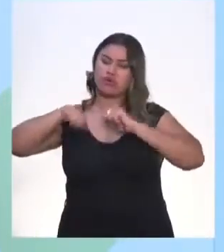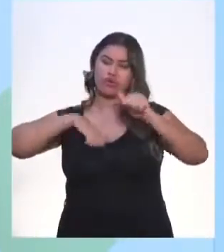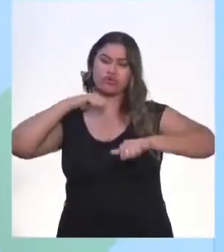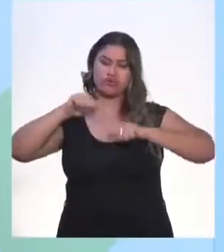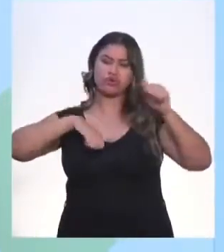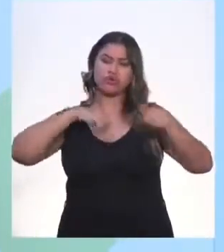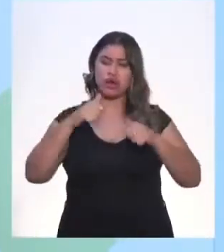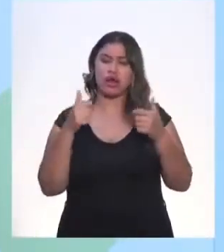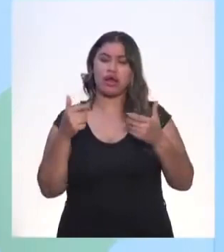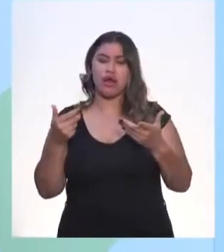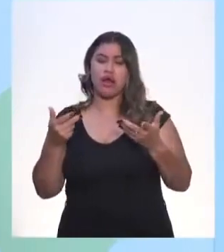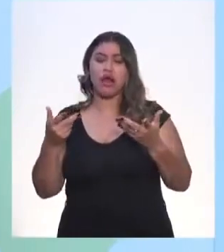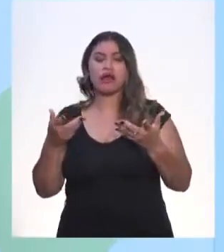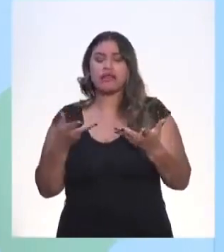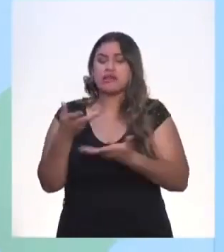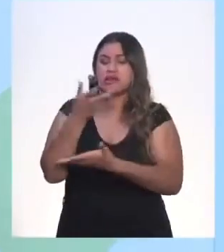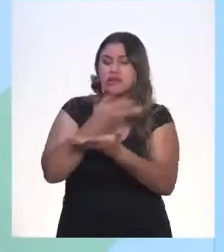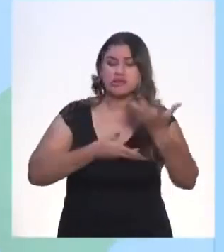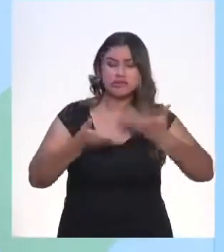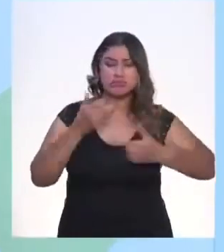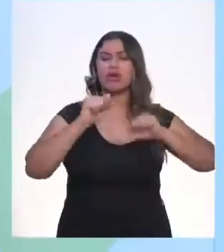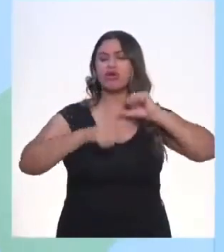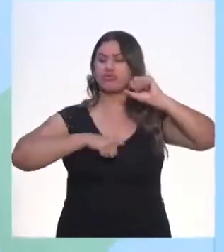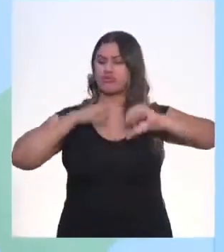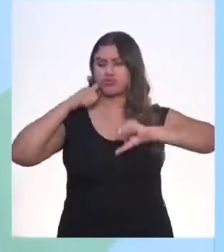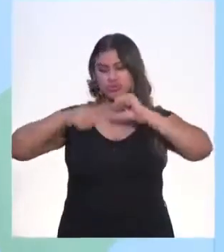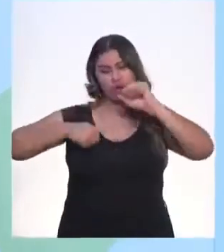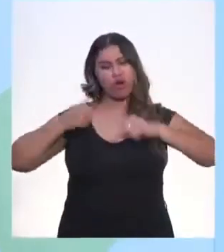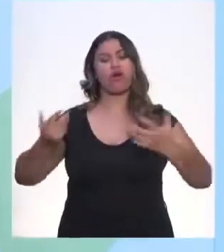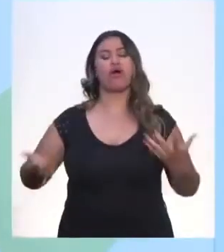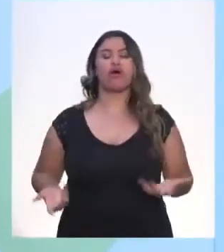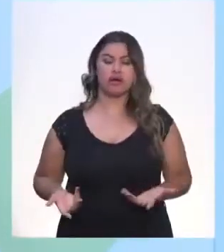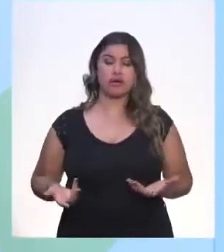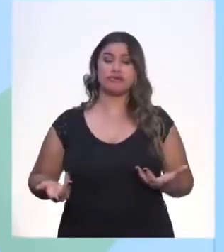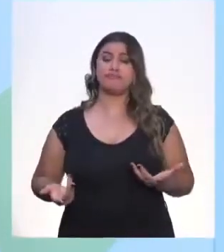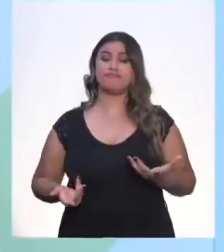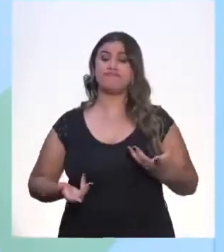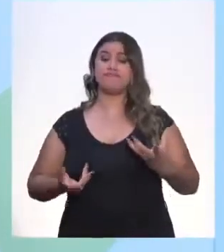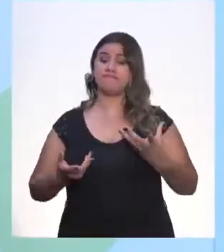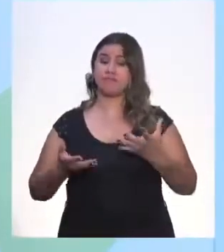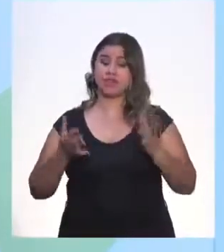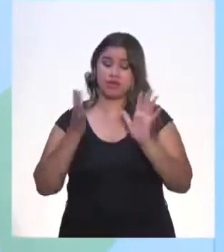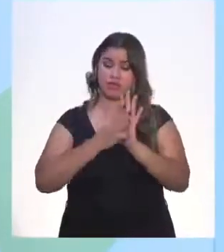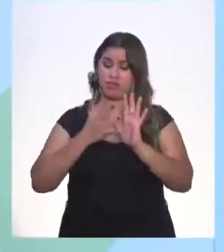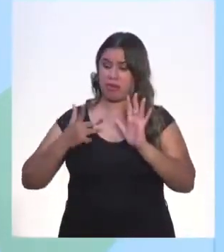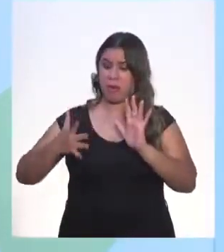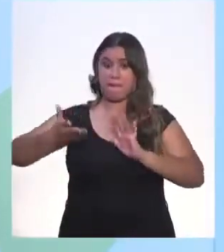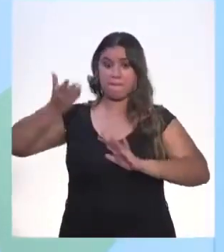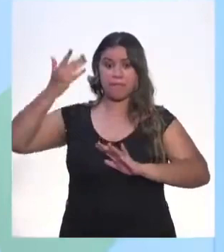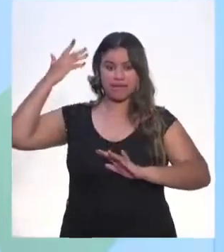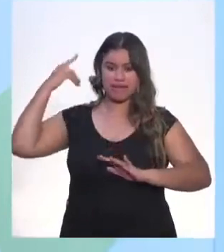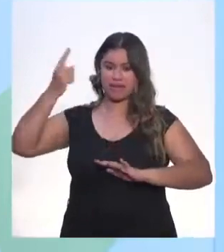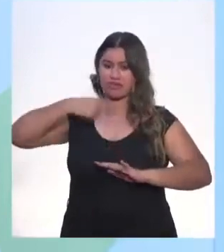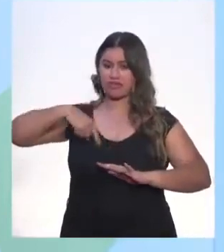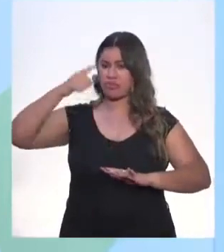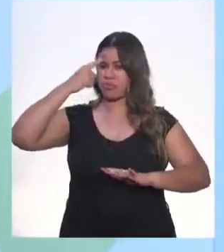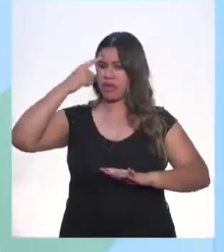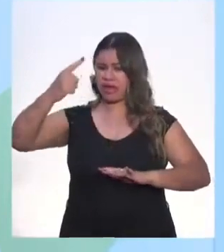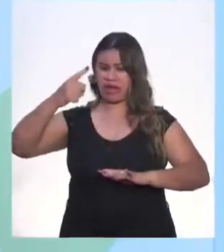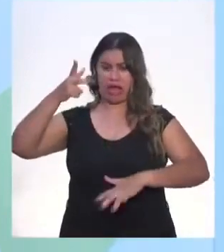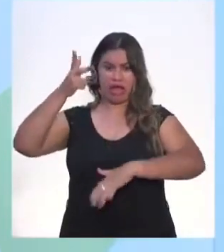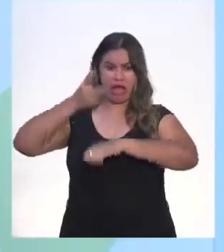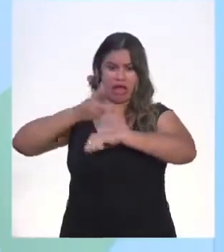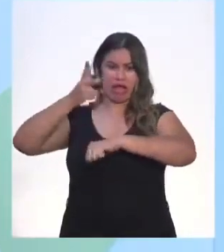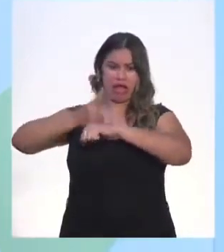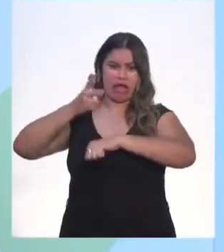a gente se relaciona com os outros se modifica, né? Em algum momento, era impensável que a gente podia estar aqui transmitindo aula